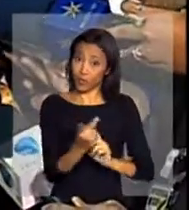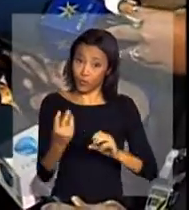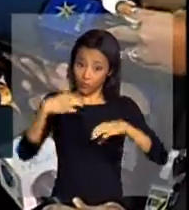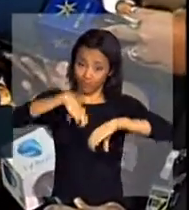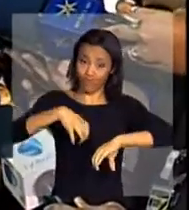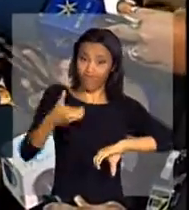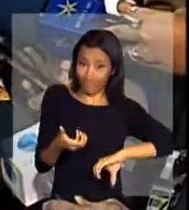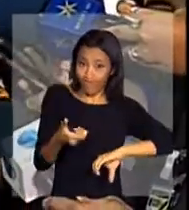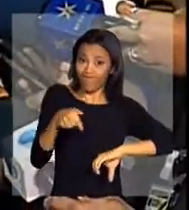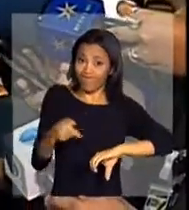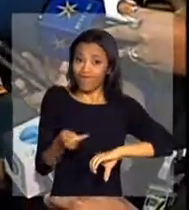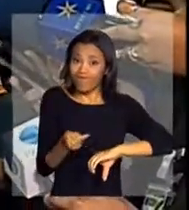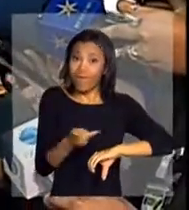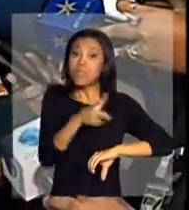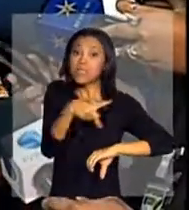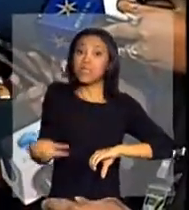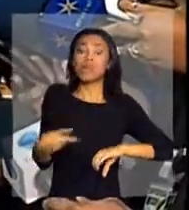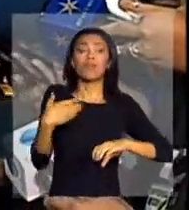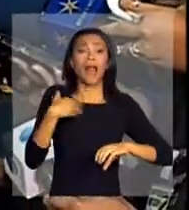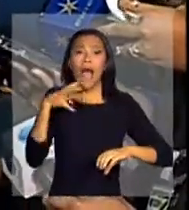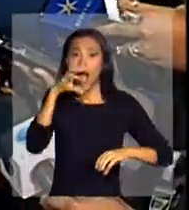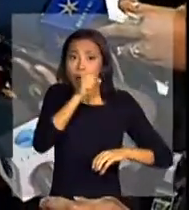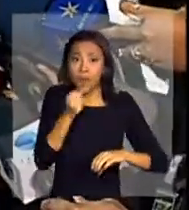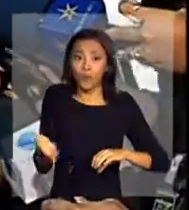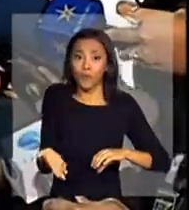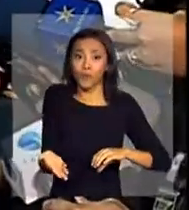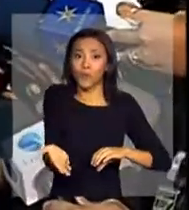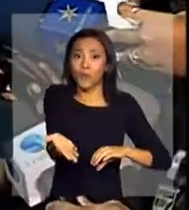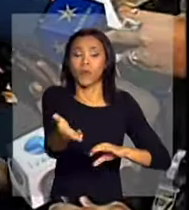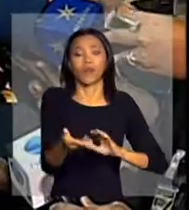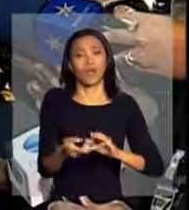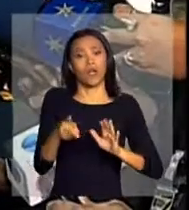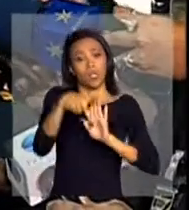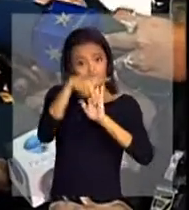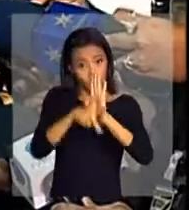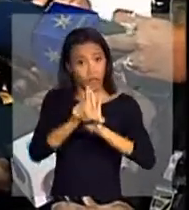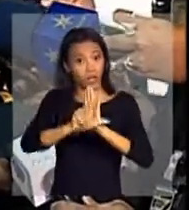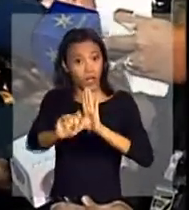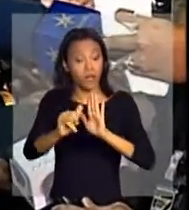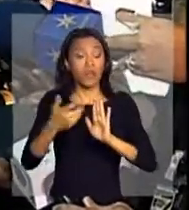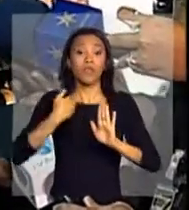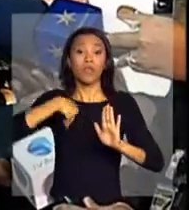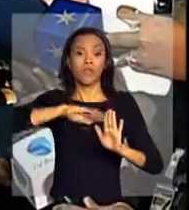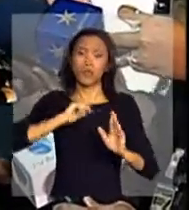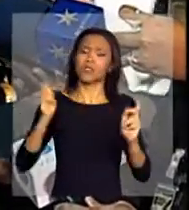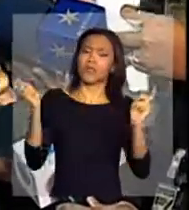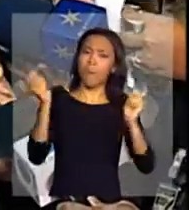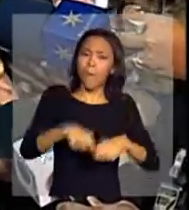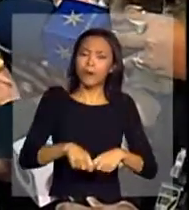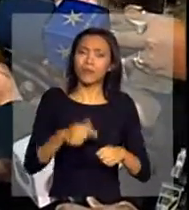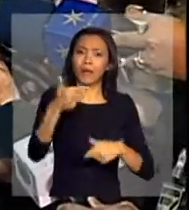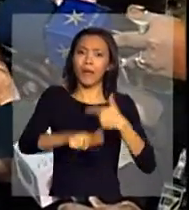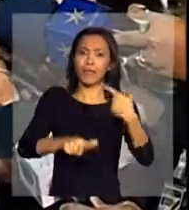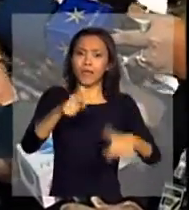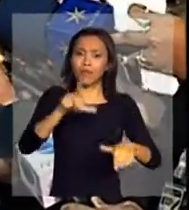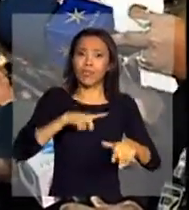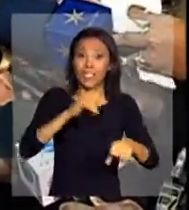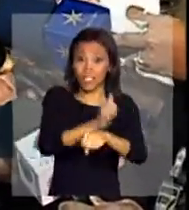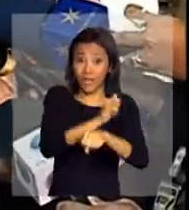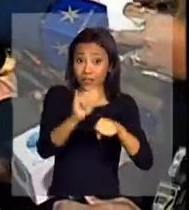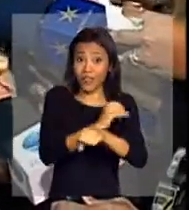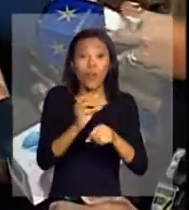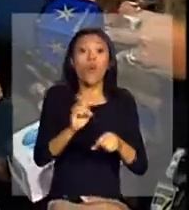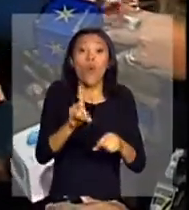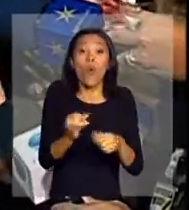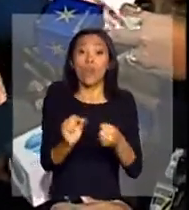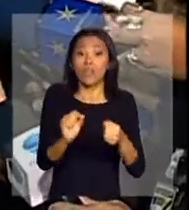ter uma tramitação rápida nesse projeto, aproveitando esse momento do lançamento do plano, para que cada vez mais nós fiquemos instrumentalizados, inclusive do ponto de